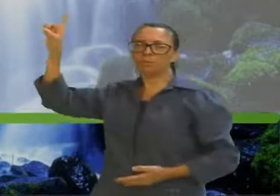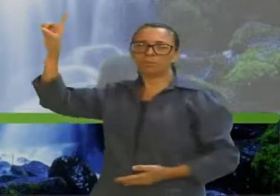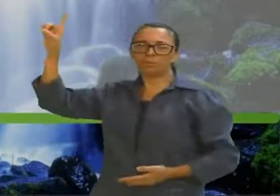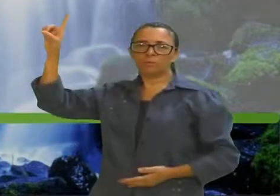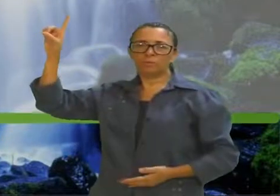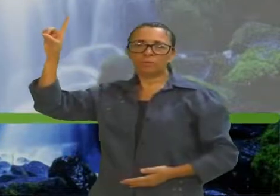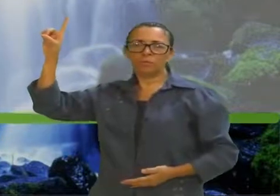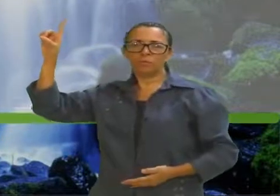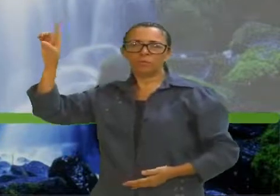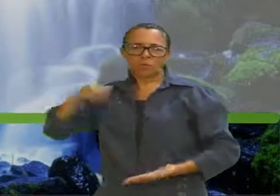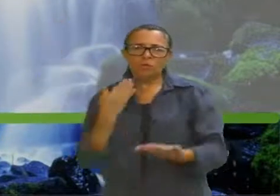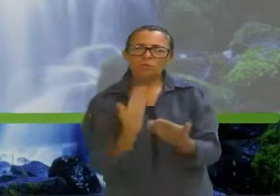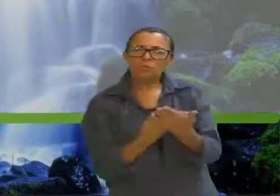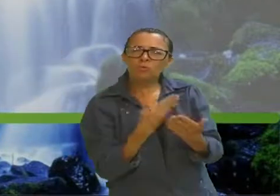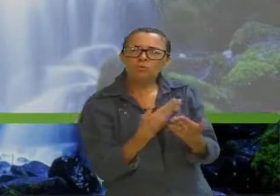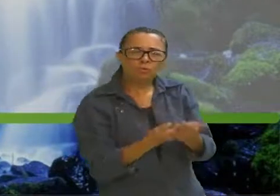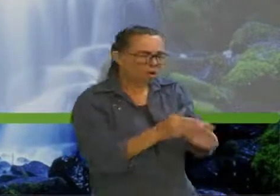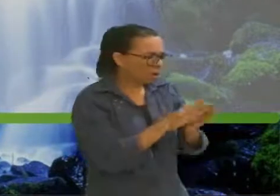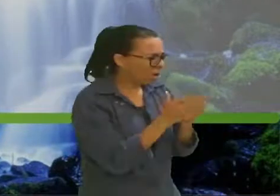Ela é estéril.